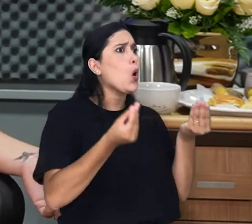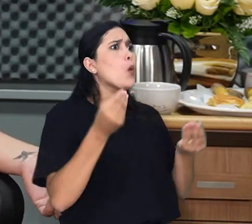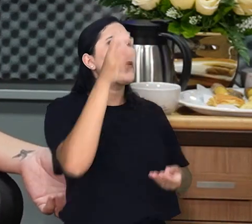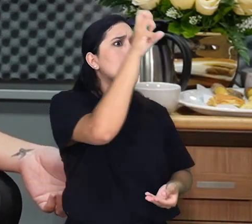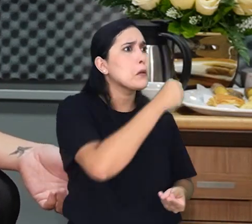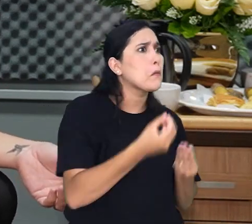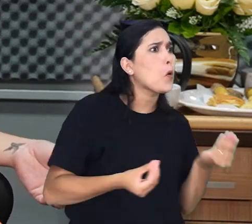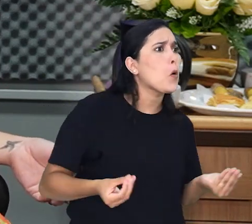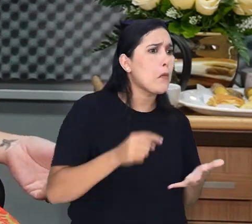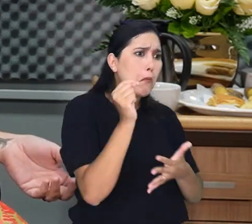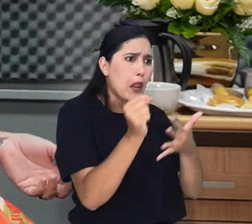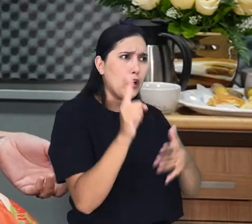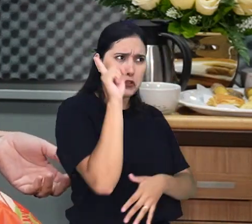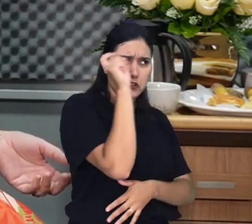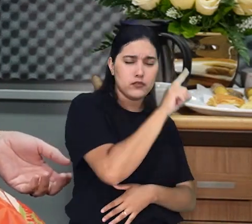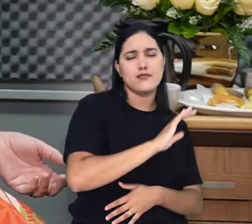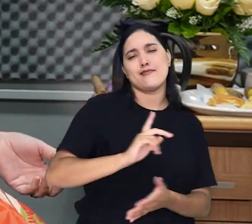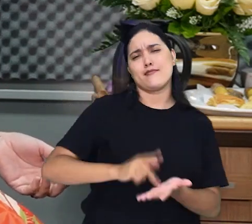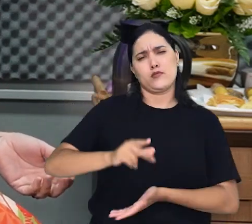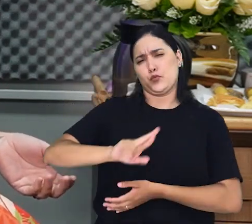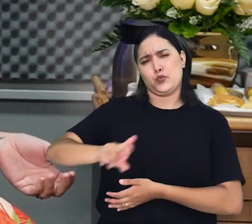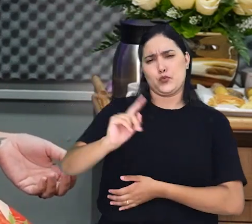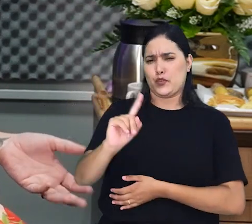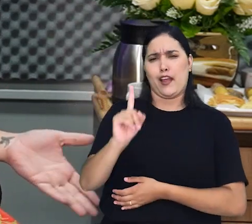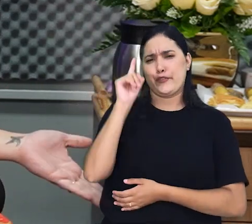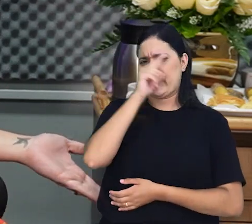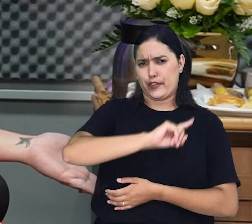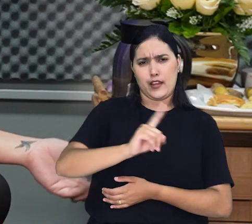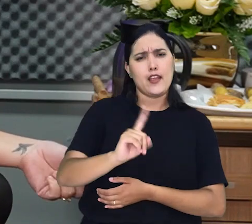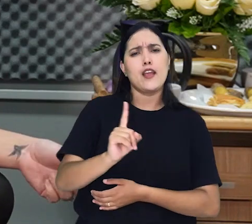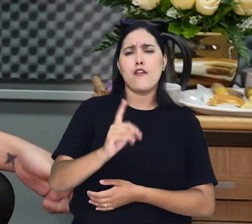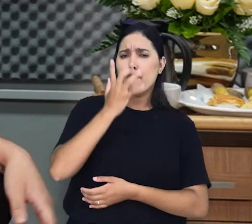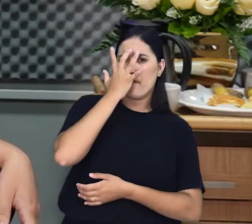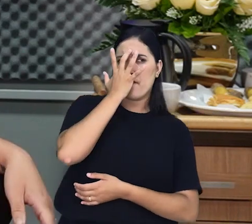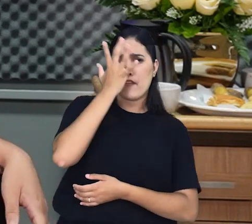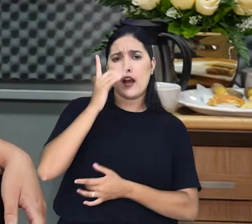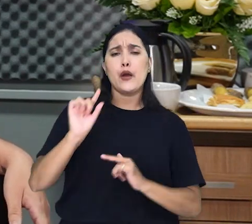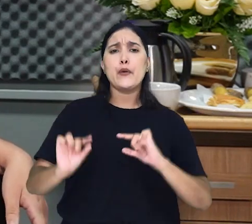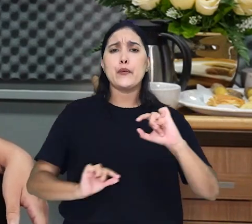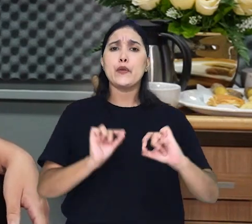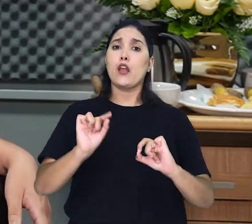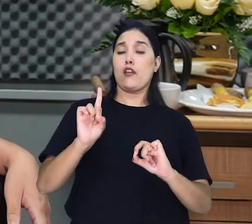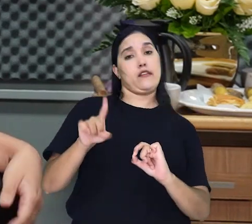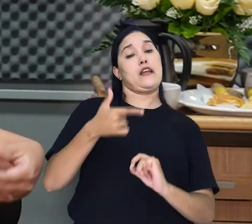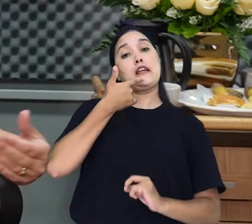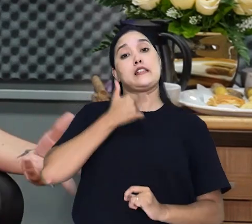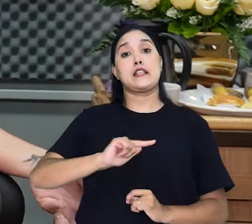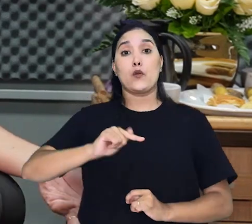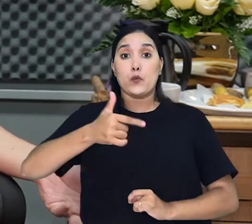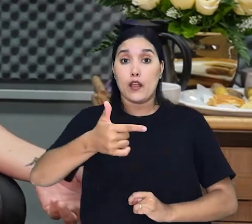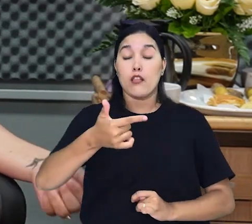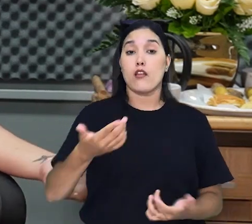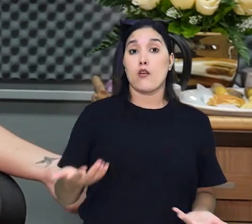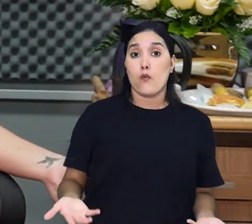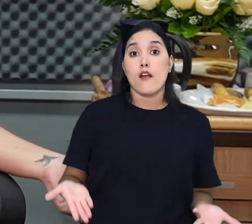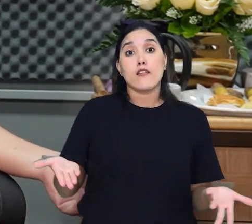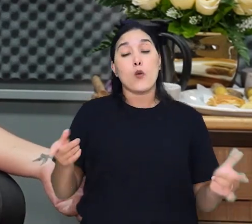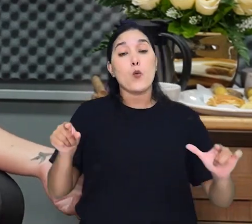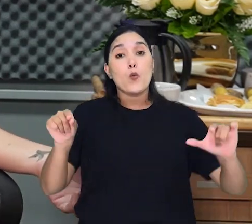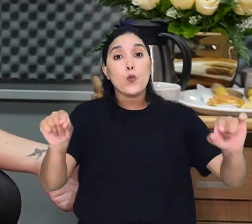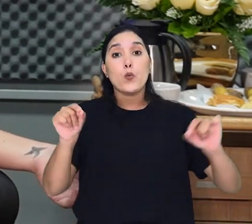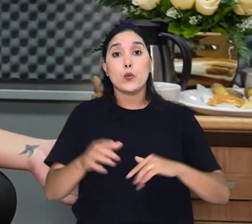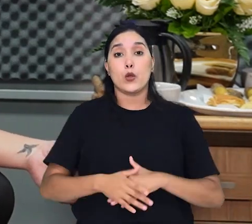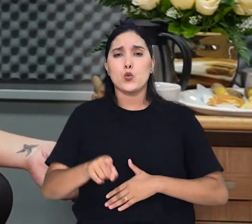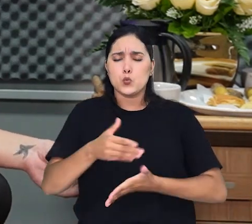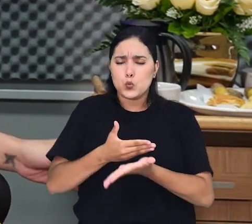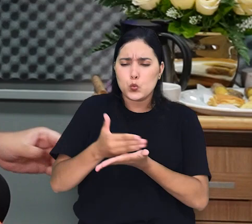vou fazendo, né, de capacitação, e não é à toa que estou aqui para essa oportunidade de falar um pouquinho, né,